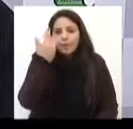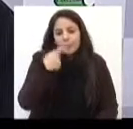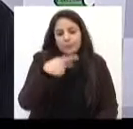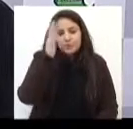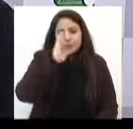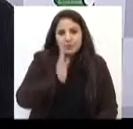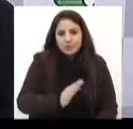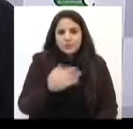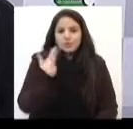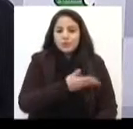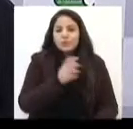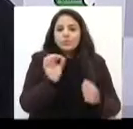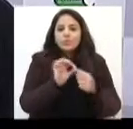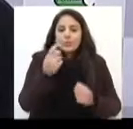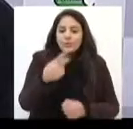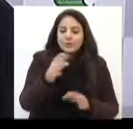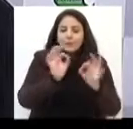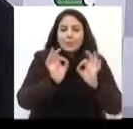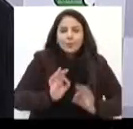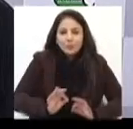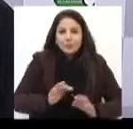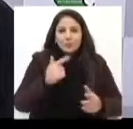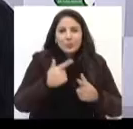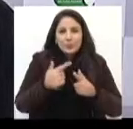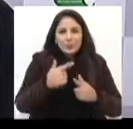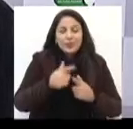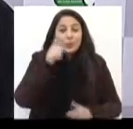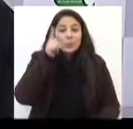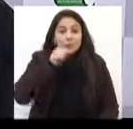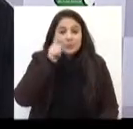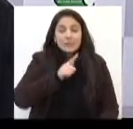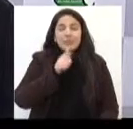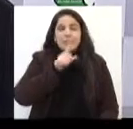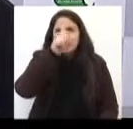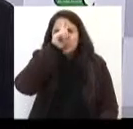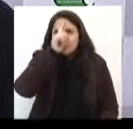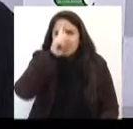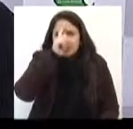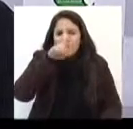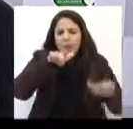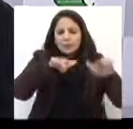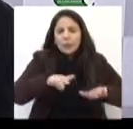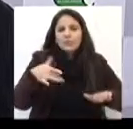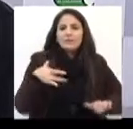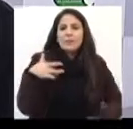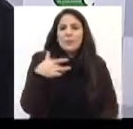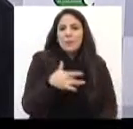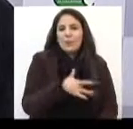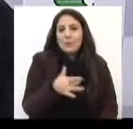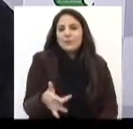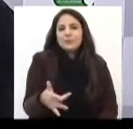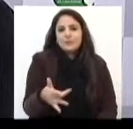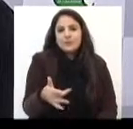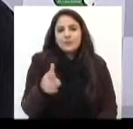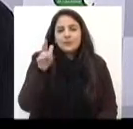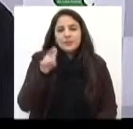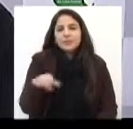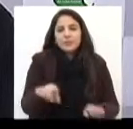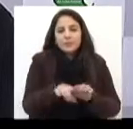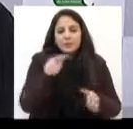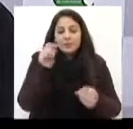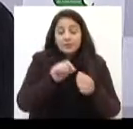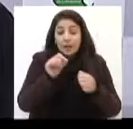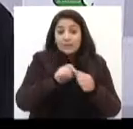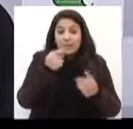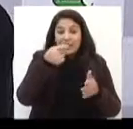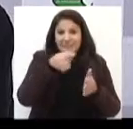E a gente fez esse projeto para que todas as entidades, hospitais, unidades de saúde, que fosse feito